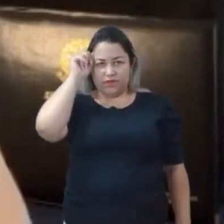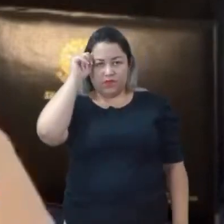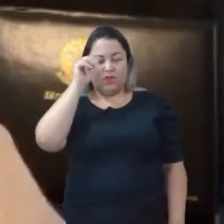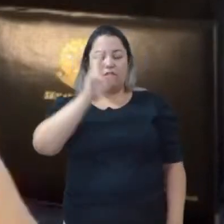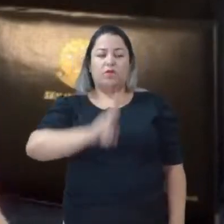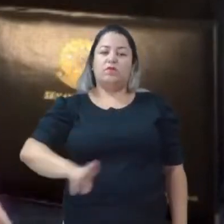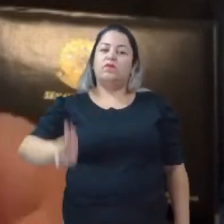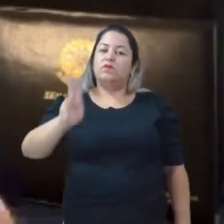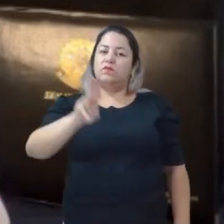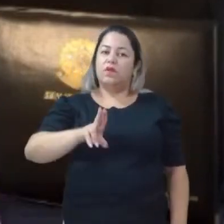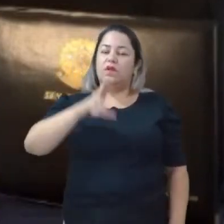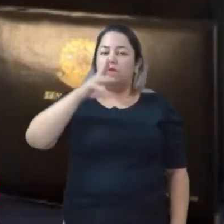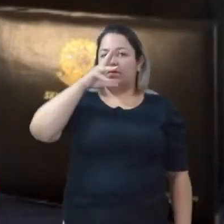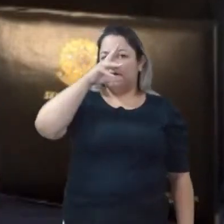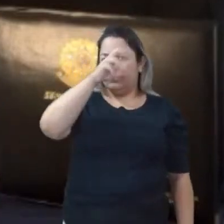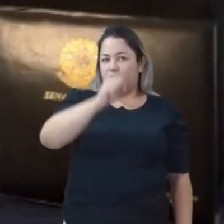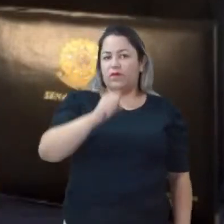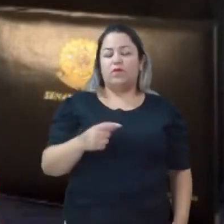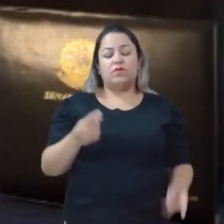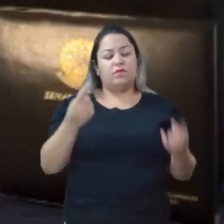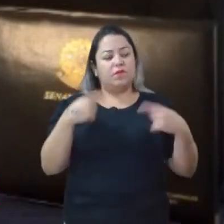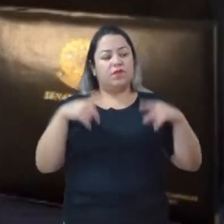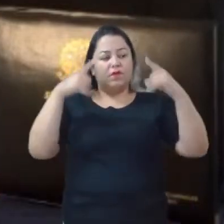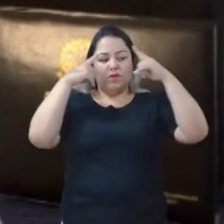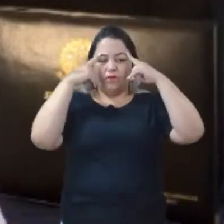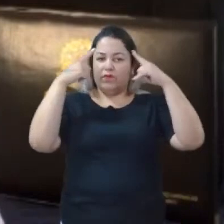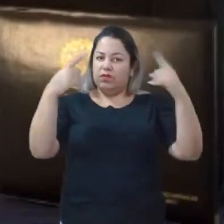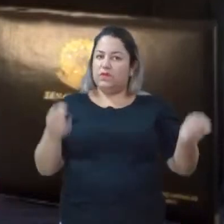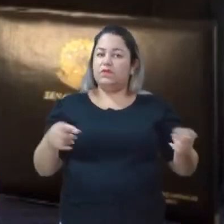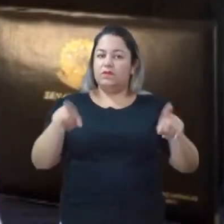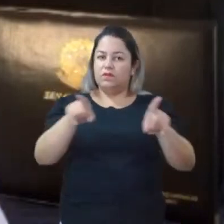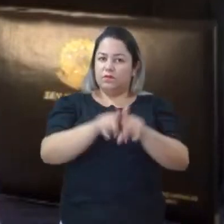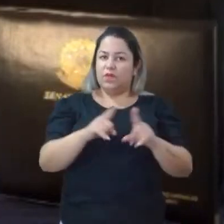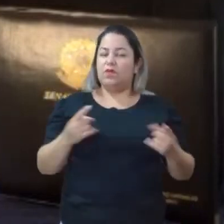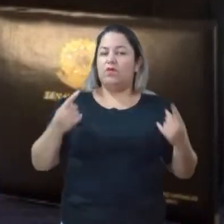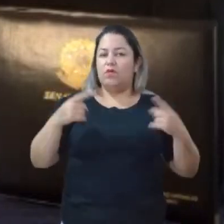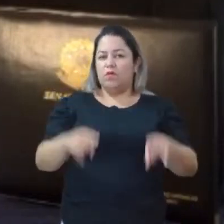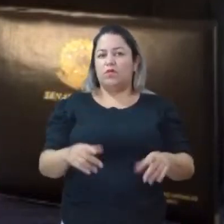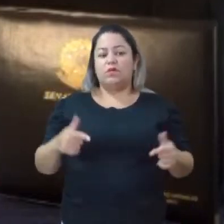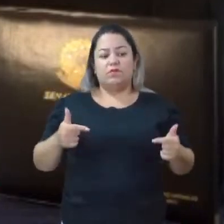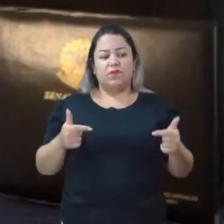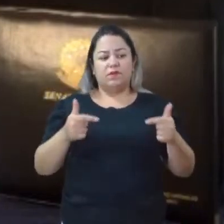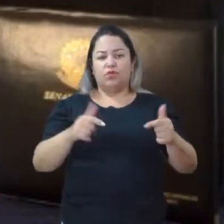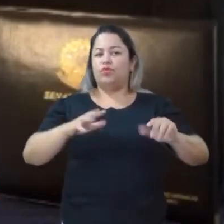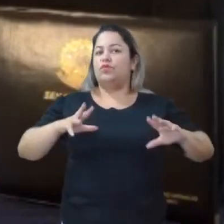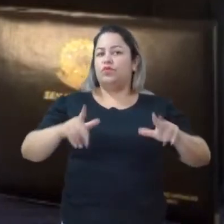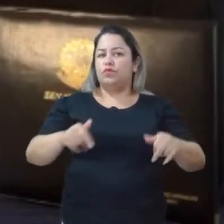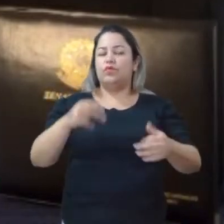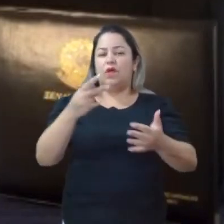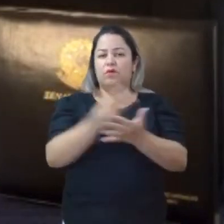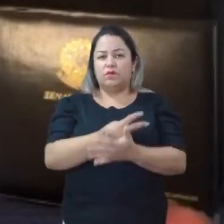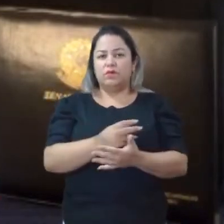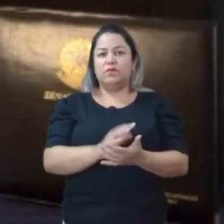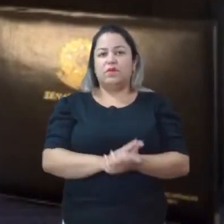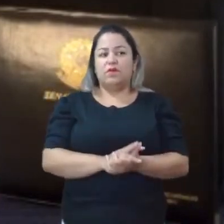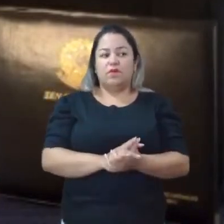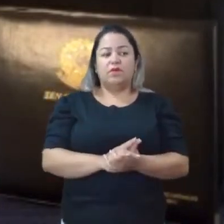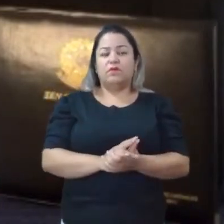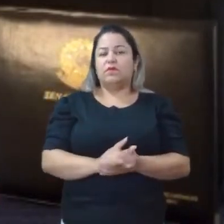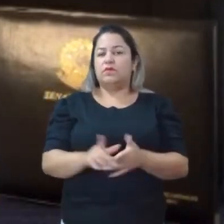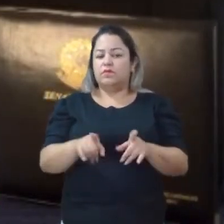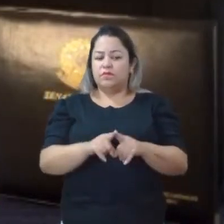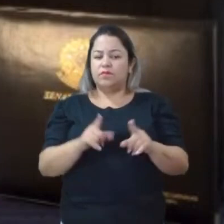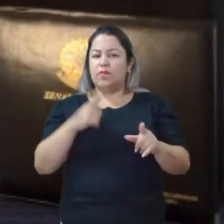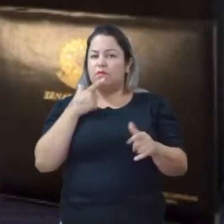uso da força física e da violência física contra militantes. Tudo isso aconteceu debaixo do